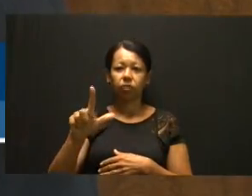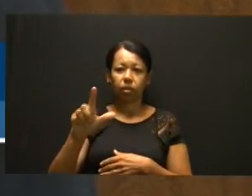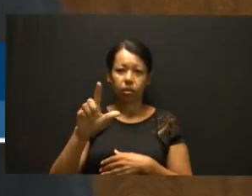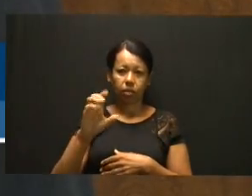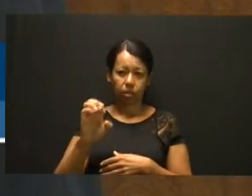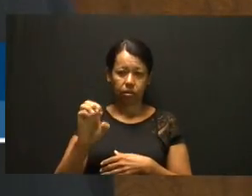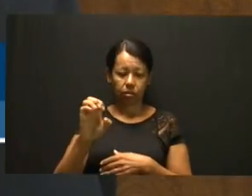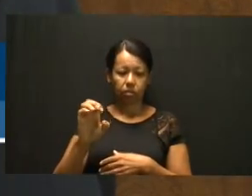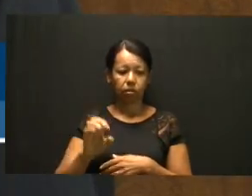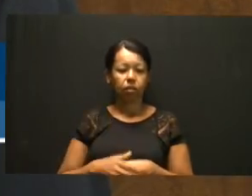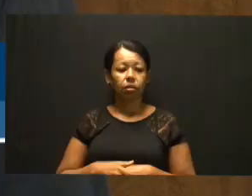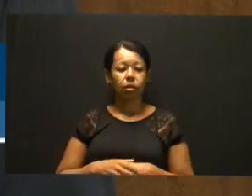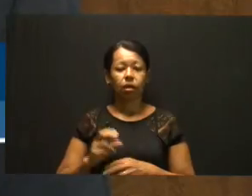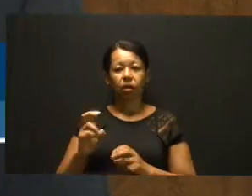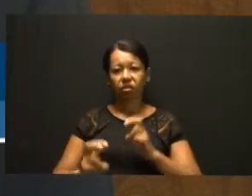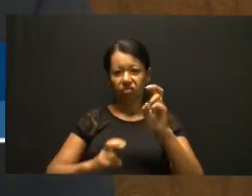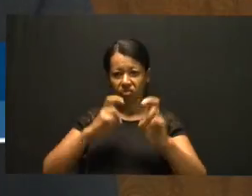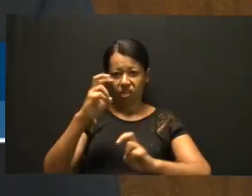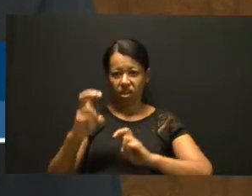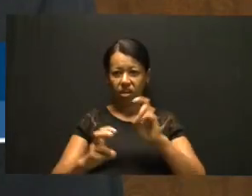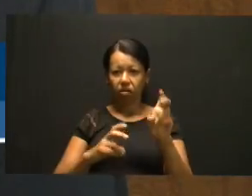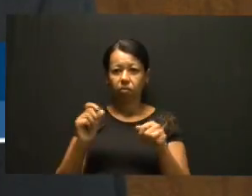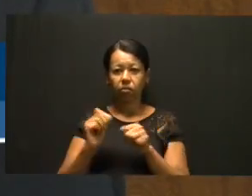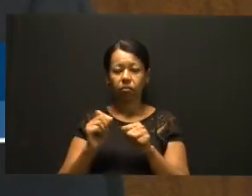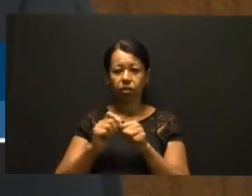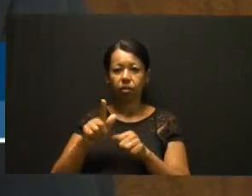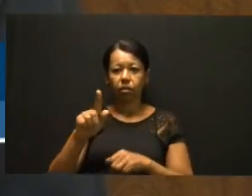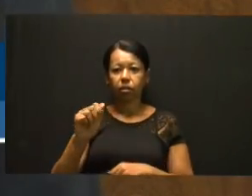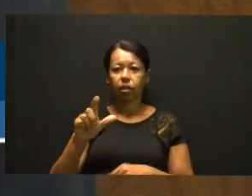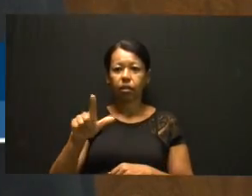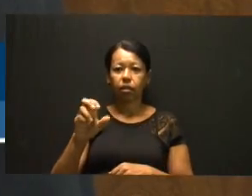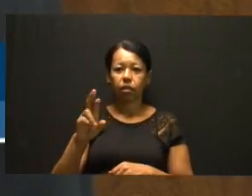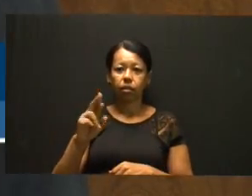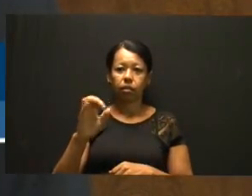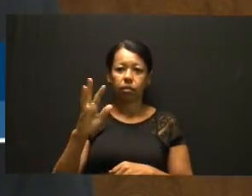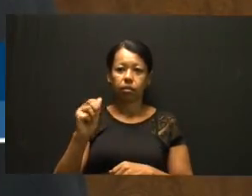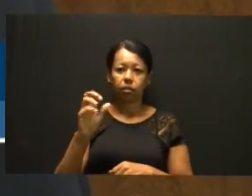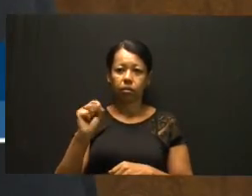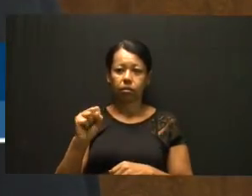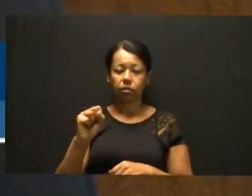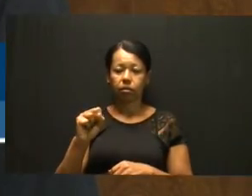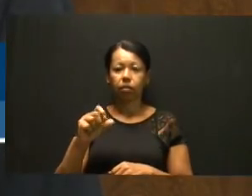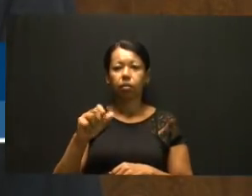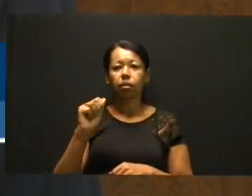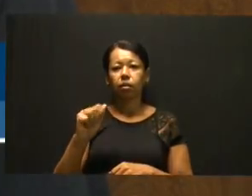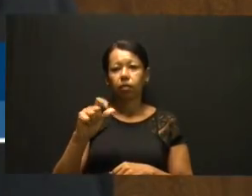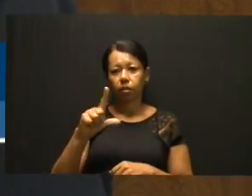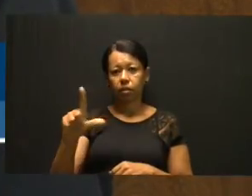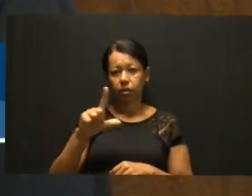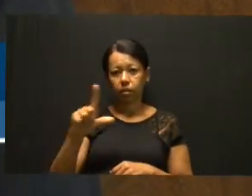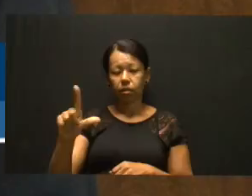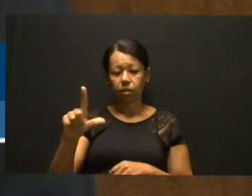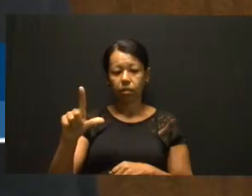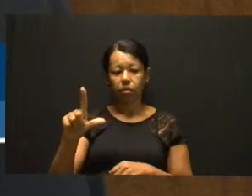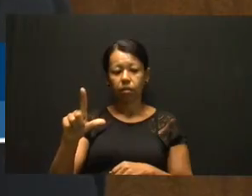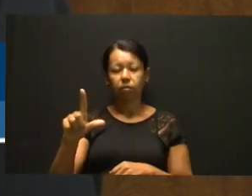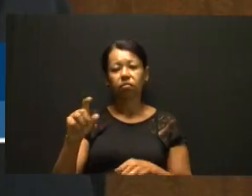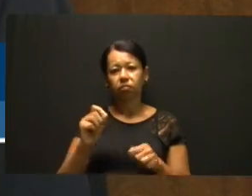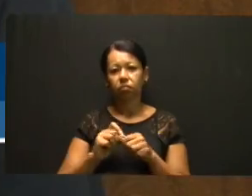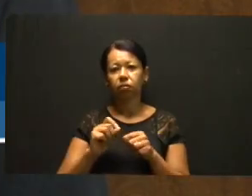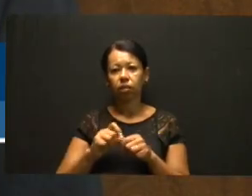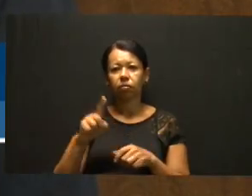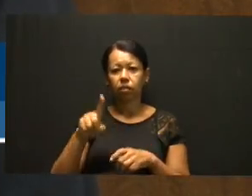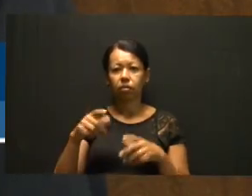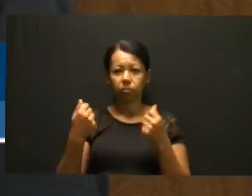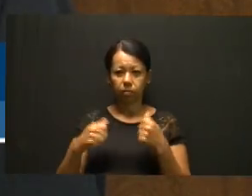A parte da via férrea foi feito lá as galerias, a LL, agora a Rumo, tomou as devidas